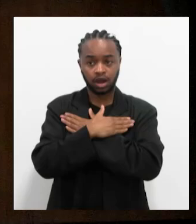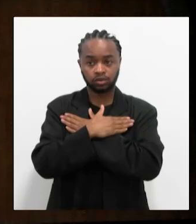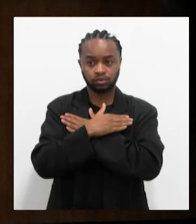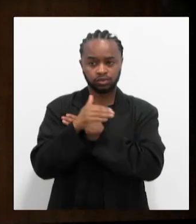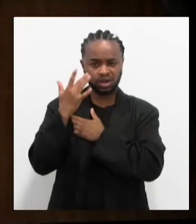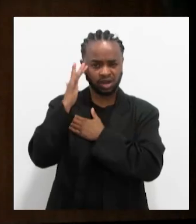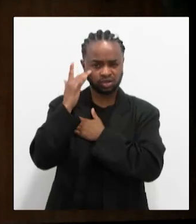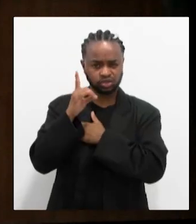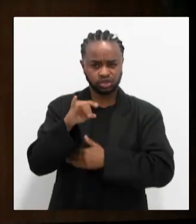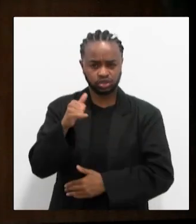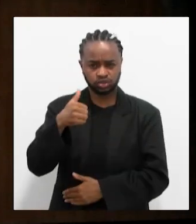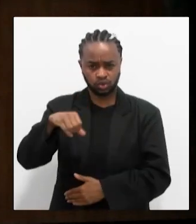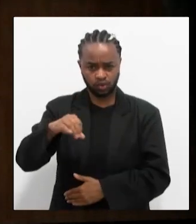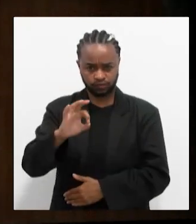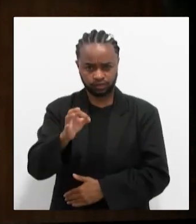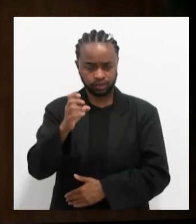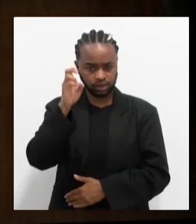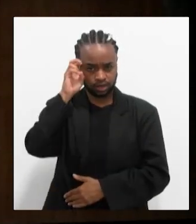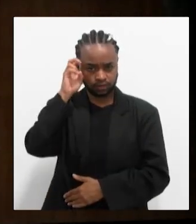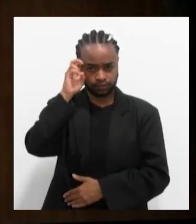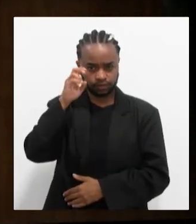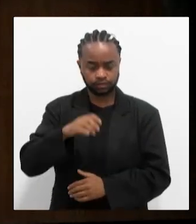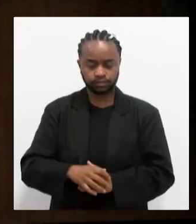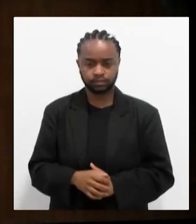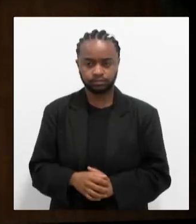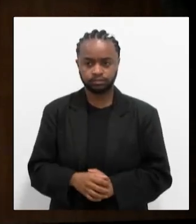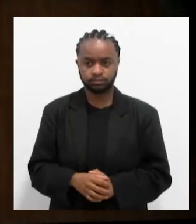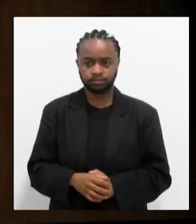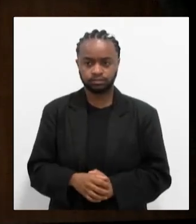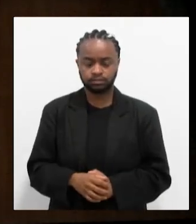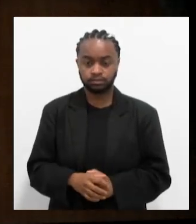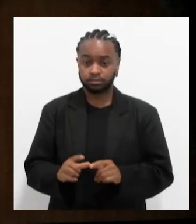me engano, 19, uma quinta-feira, em suma,